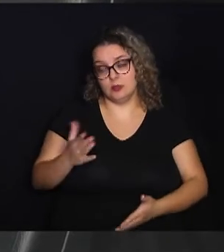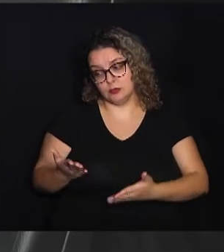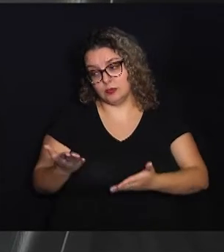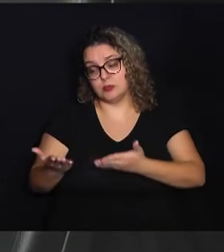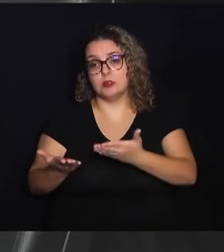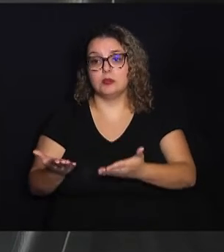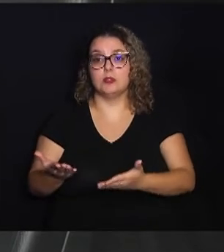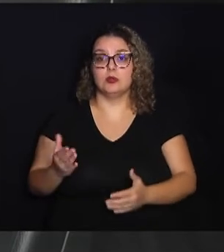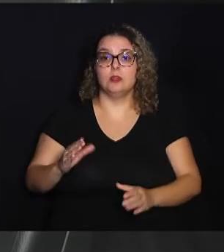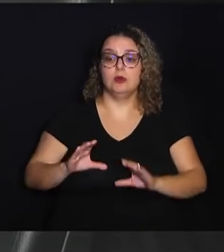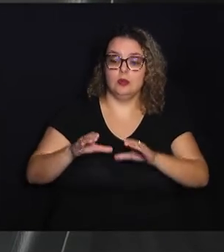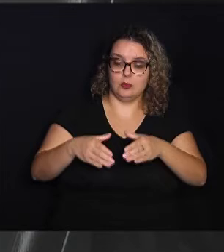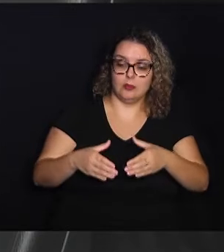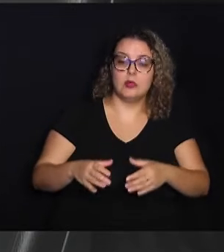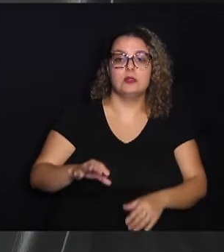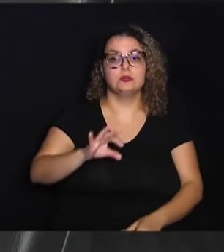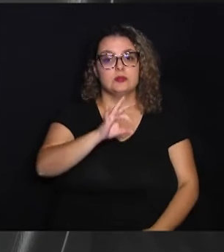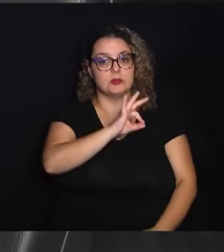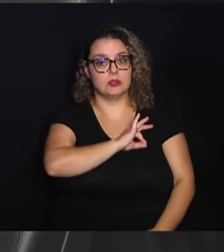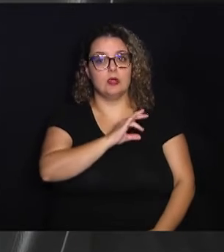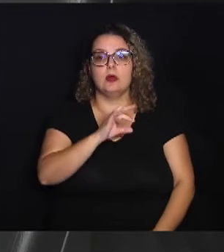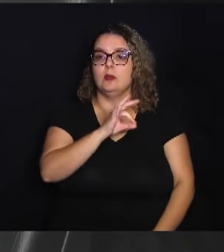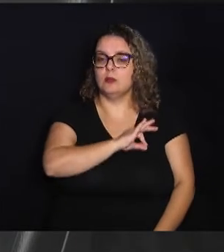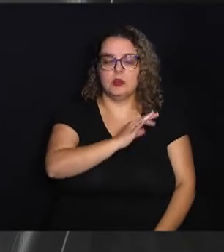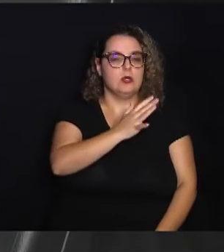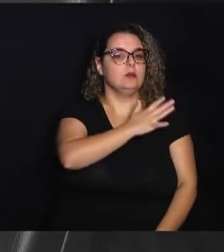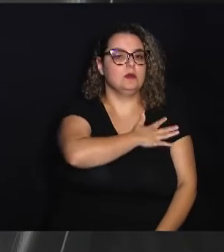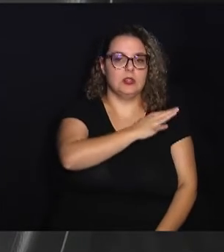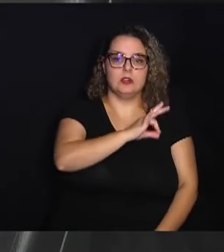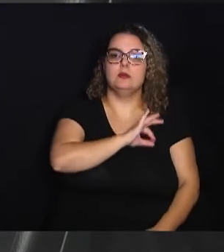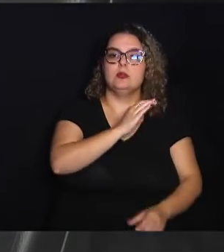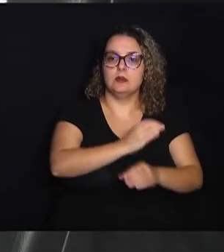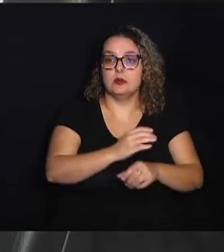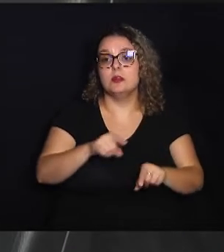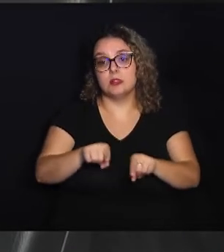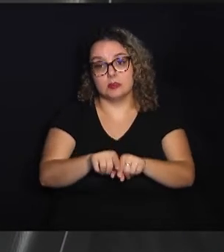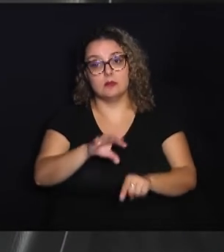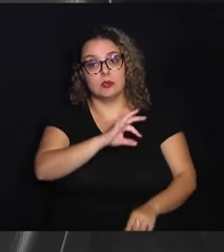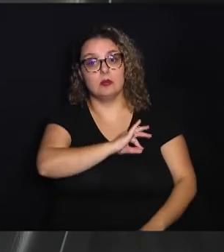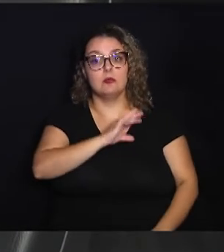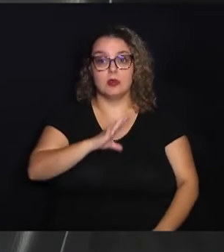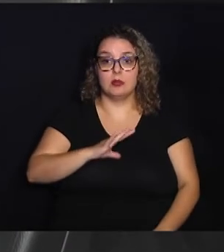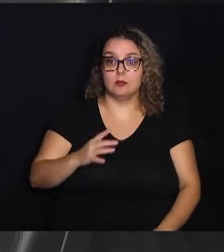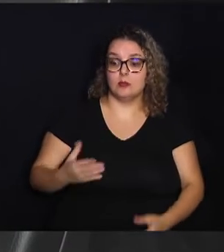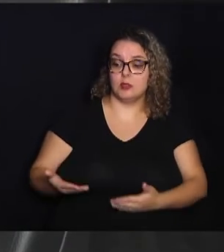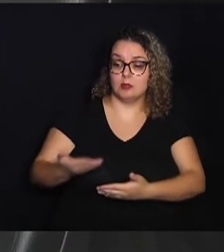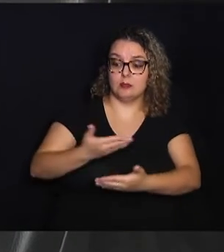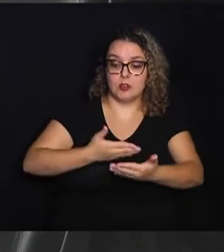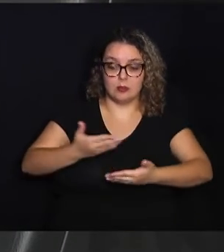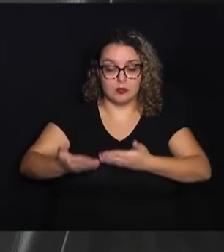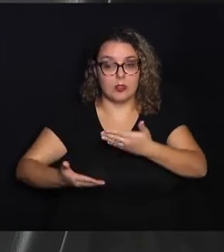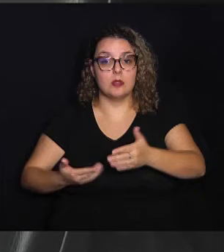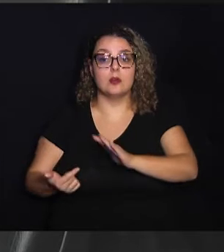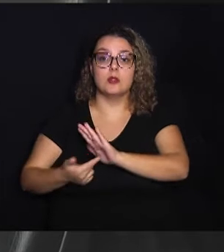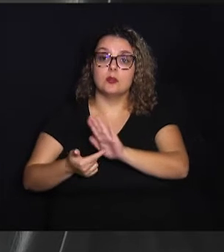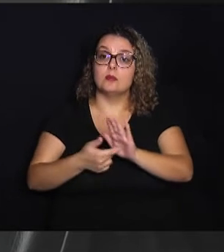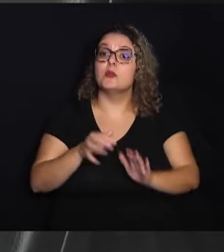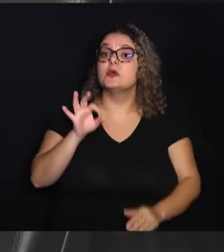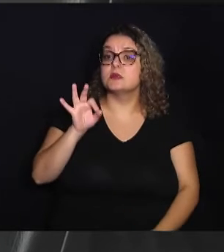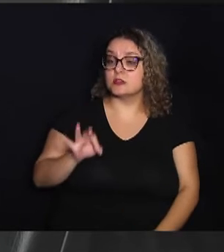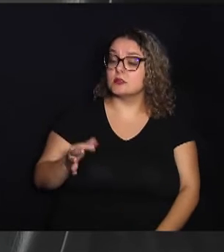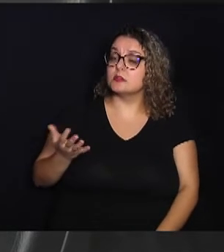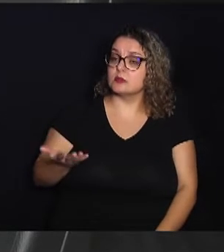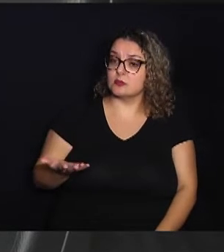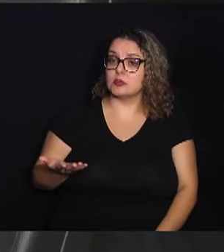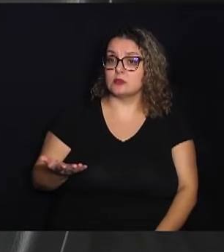o comando das polícias, né, tanto militar quanto polícia civil, e também a Guarda Municipal, por ter essa interação que mostra exatamente